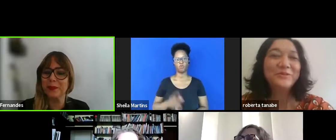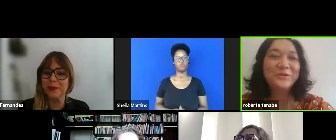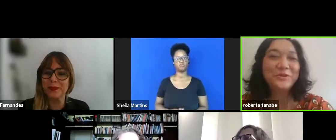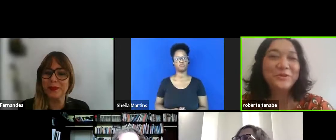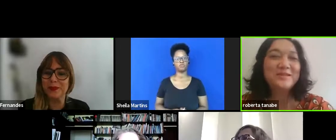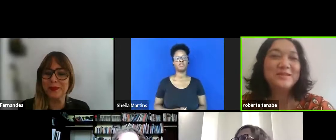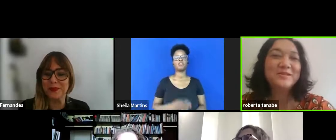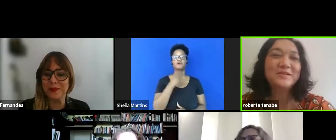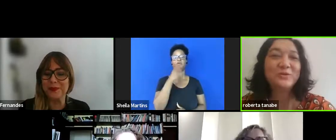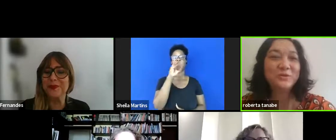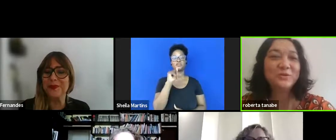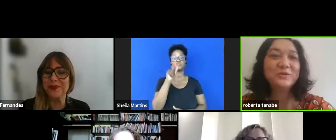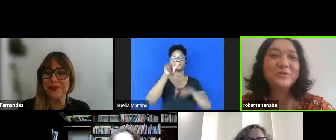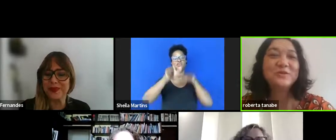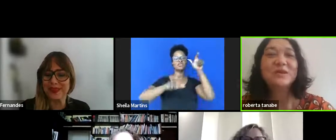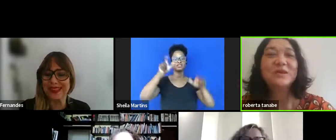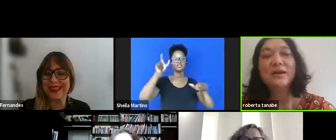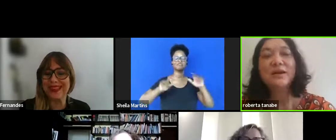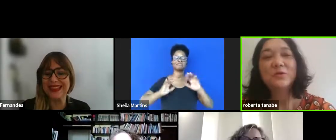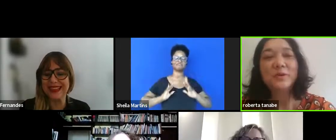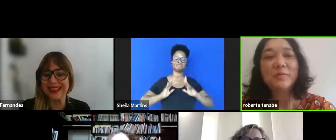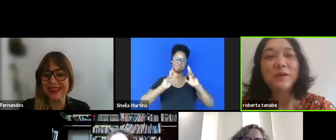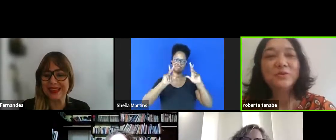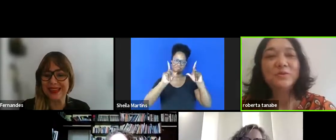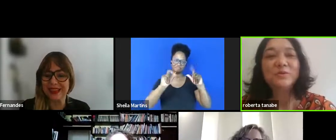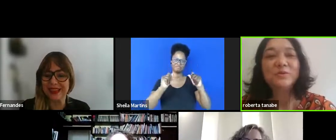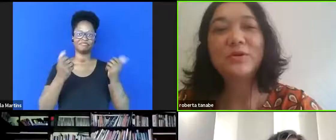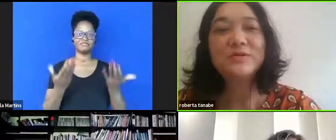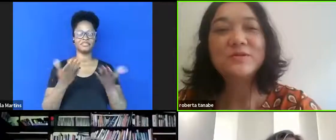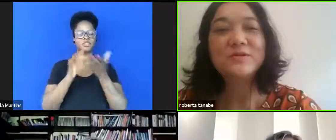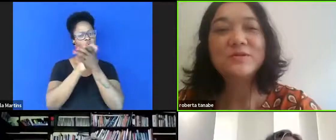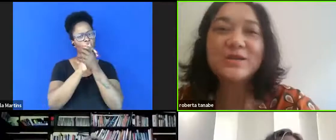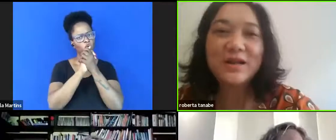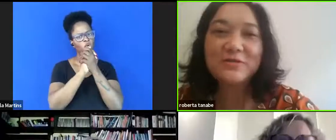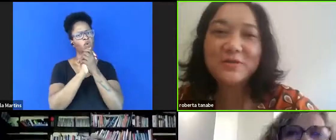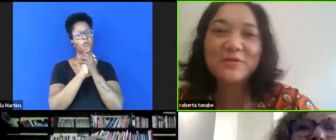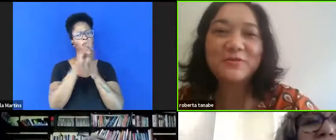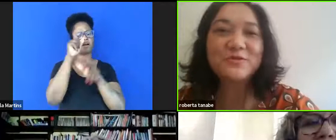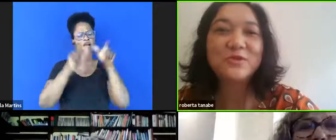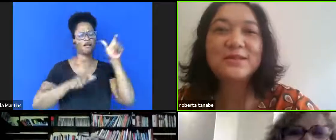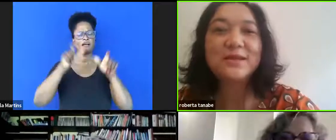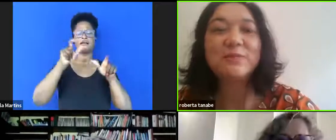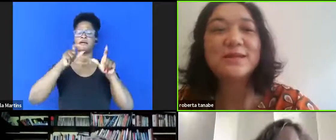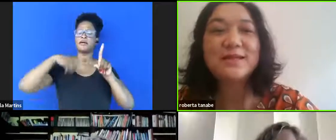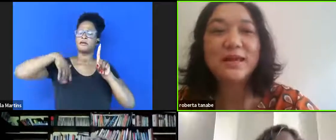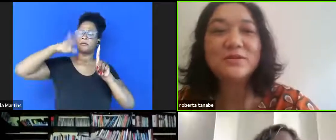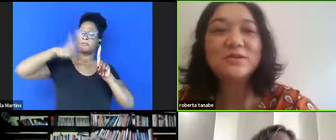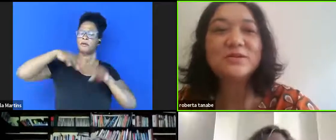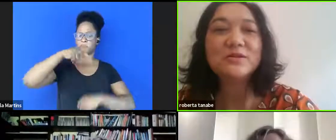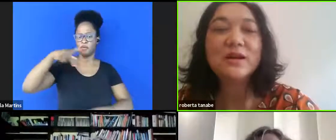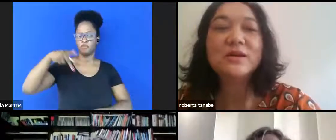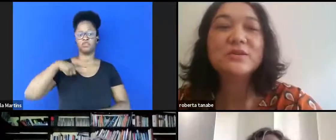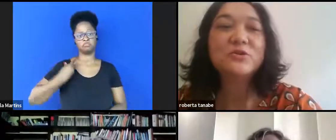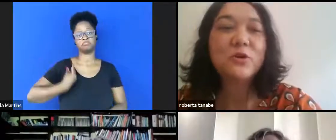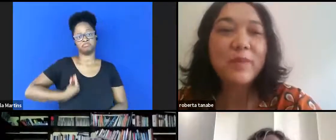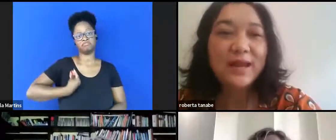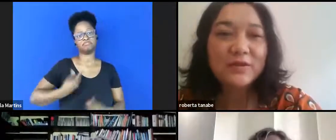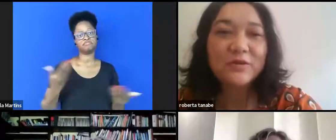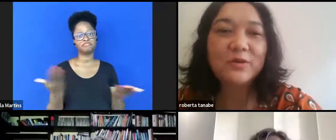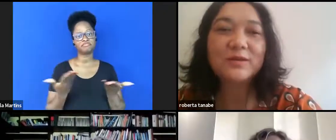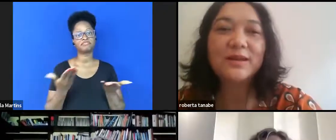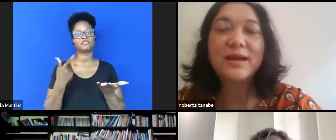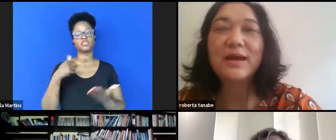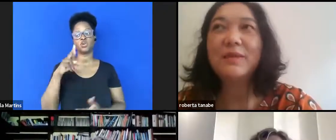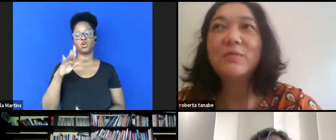Bom dia a todas e todos. Cumprimento todos os homenageados e professores aqui presentes. Sou